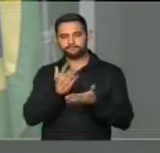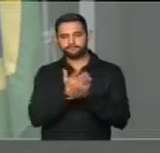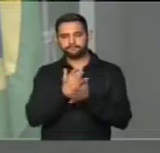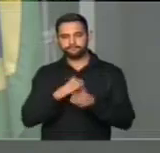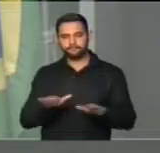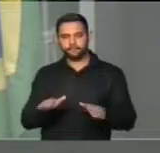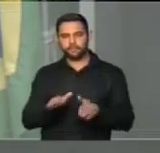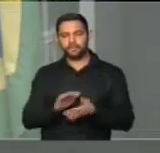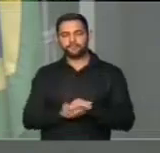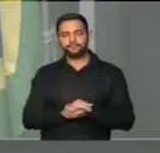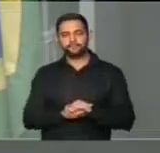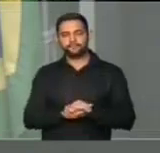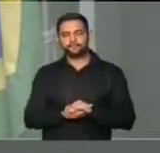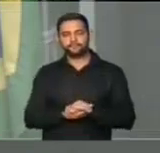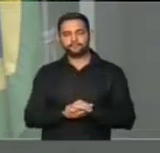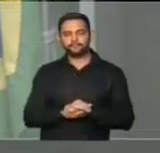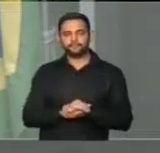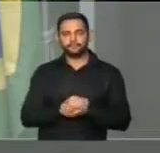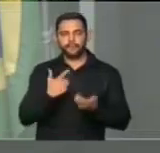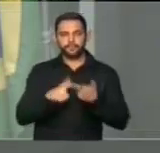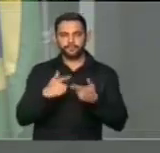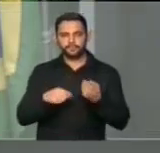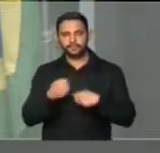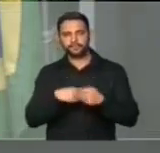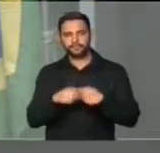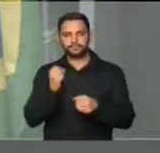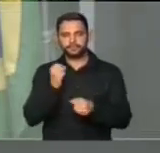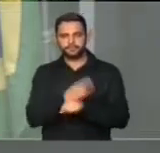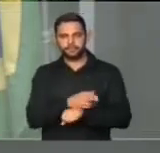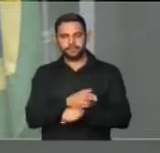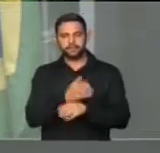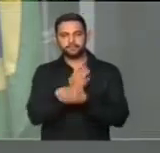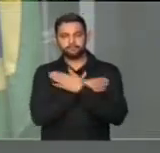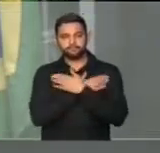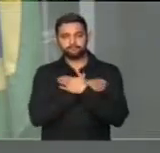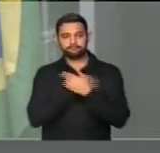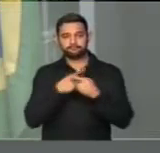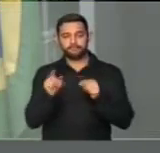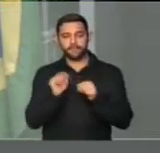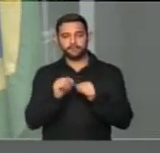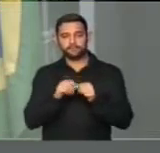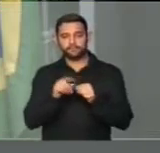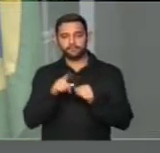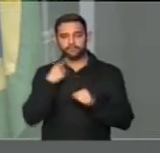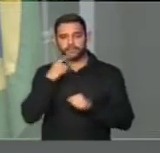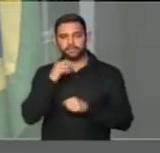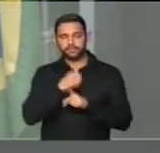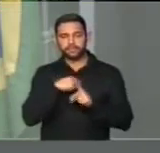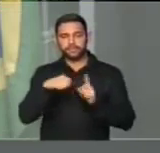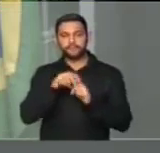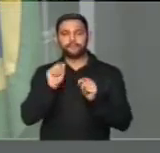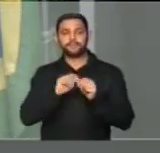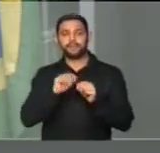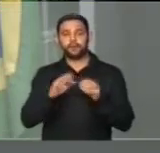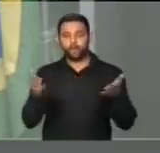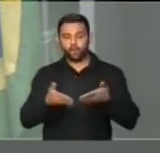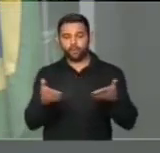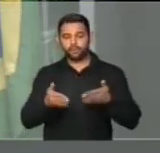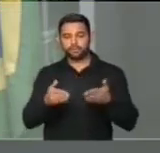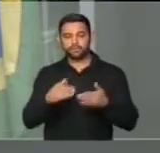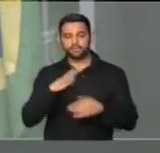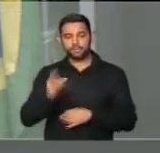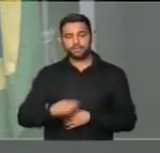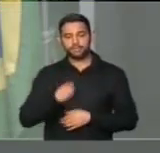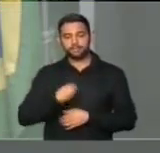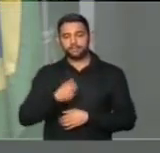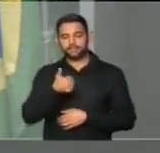extintas. A recessão, o desemprego e o recurso das políticas sociais fizeram que hoje já